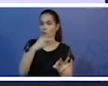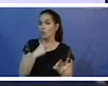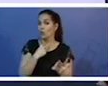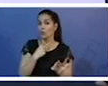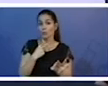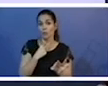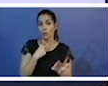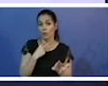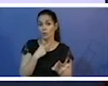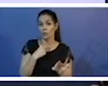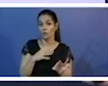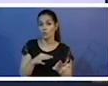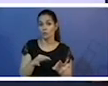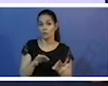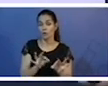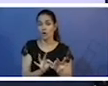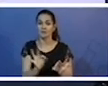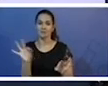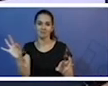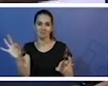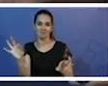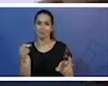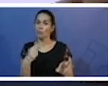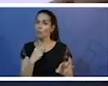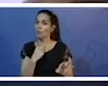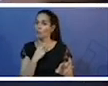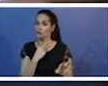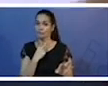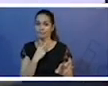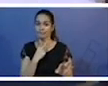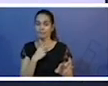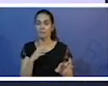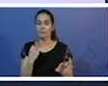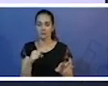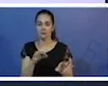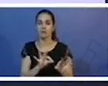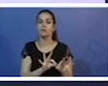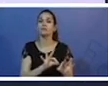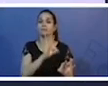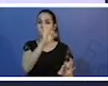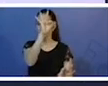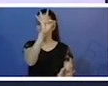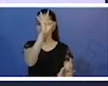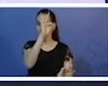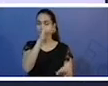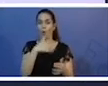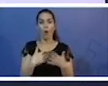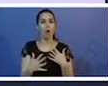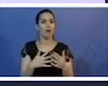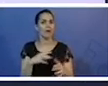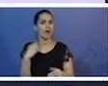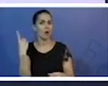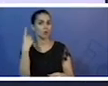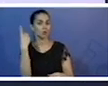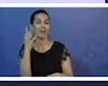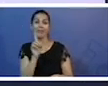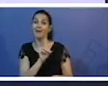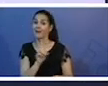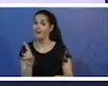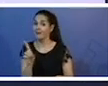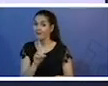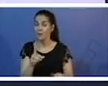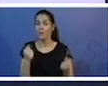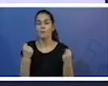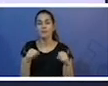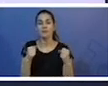pegar essa altura aqui com esse lado aqui. Não pode ser qualquer altura. Tem que ser a